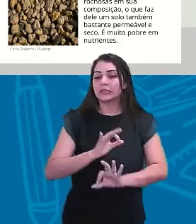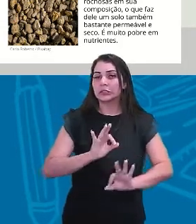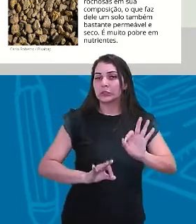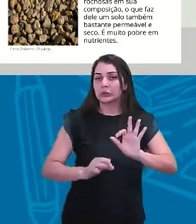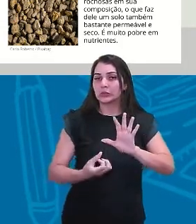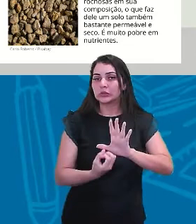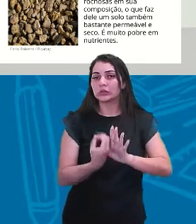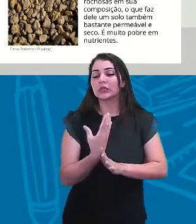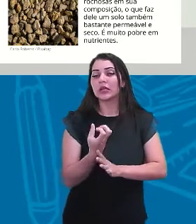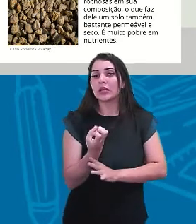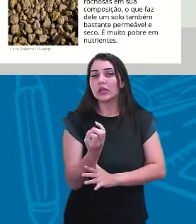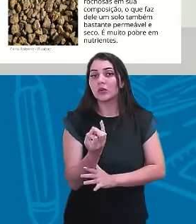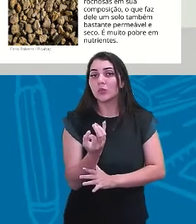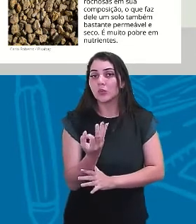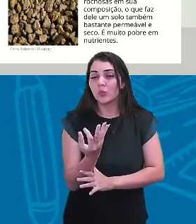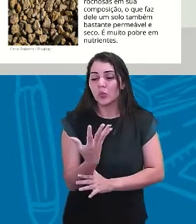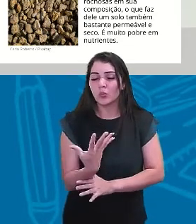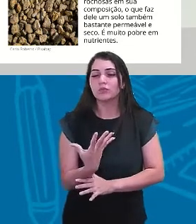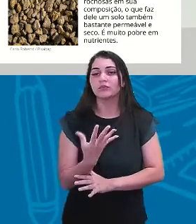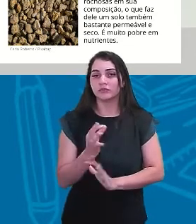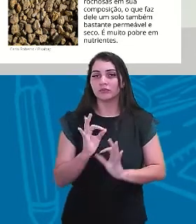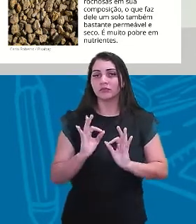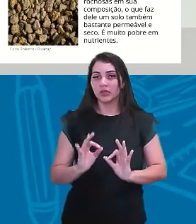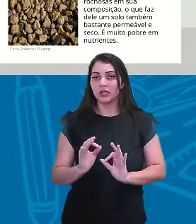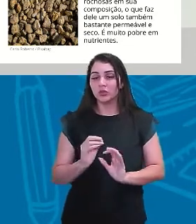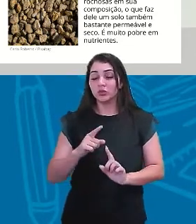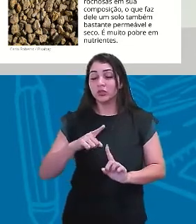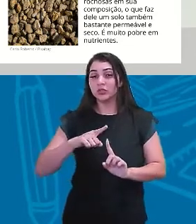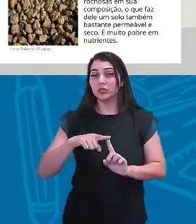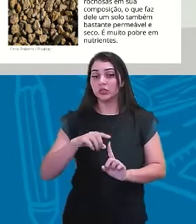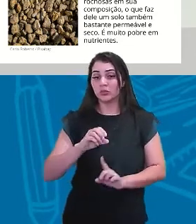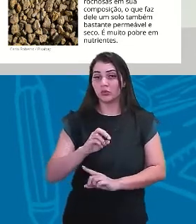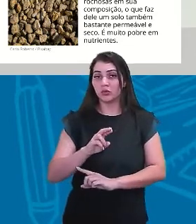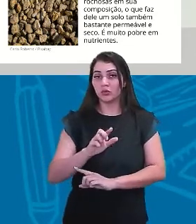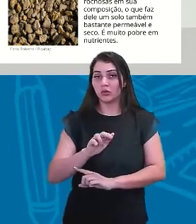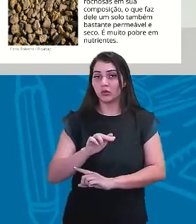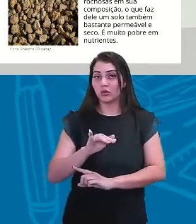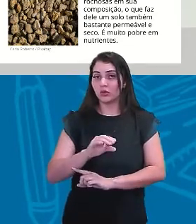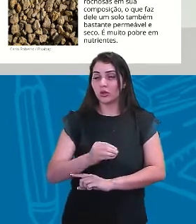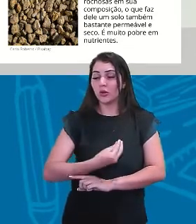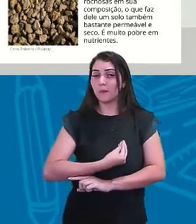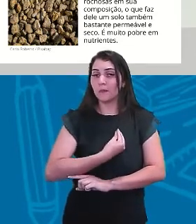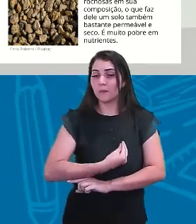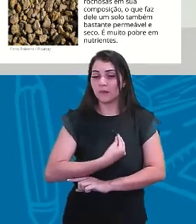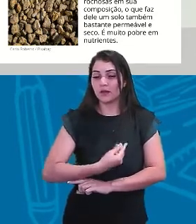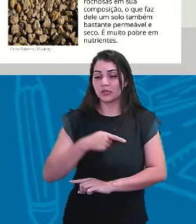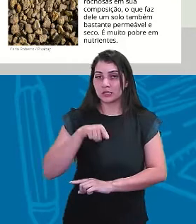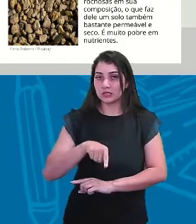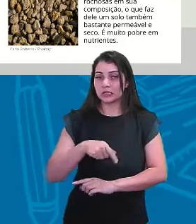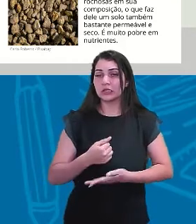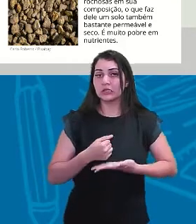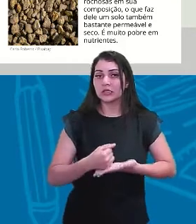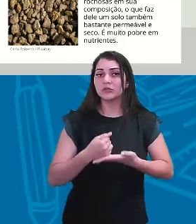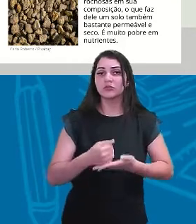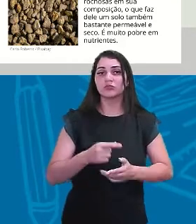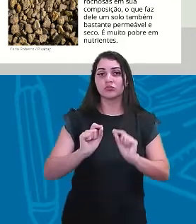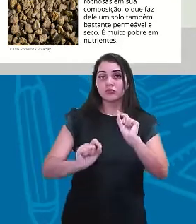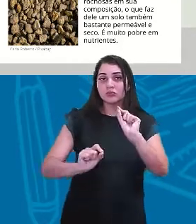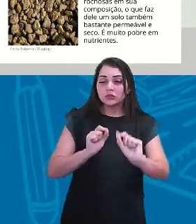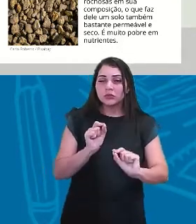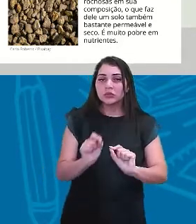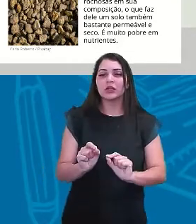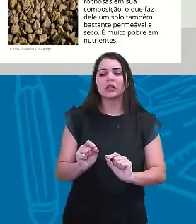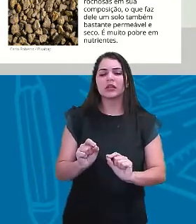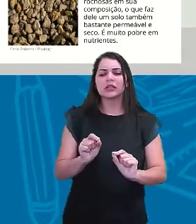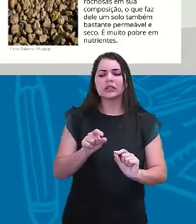e a quantidade, né, de material orgânico presente que ajuda ele a